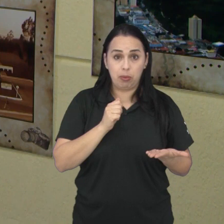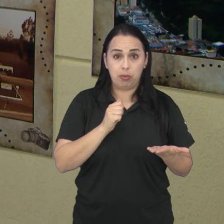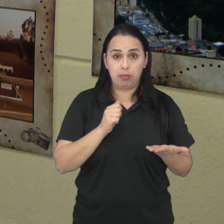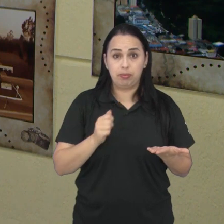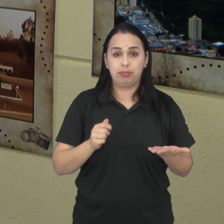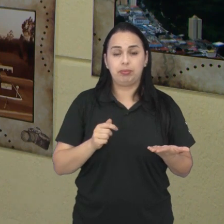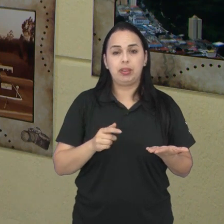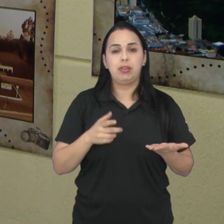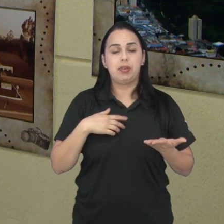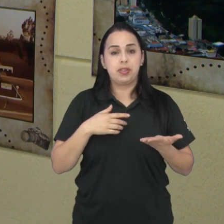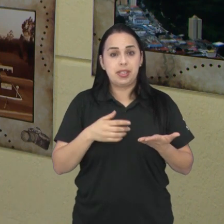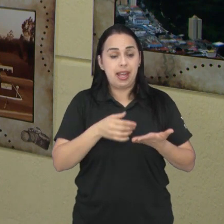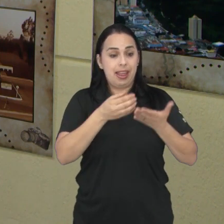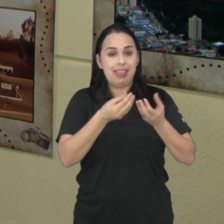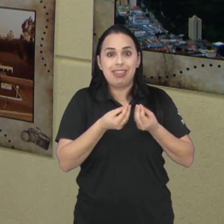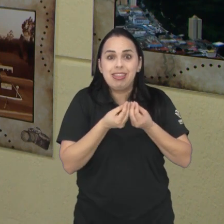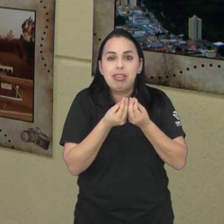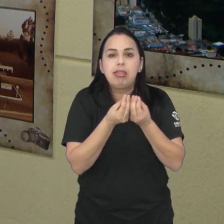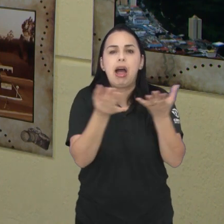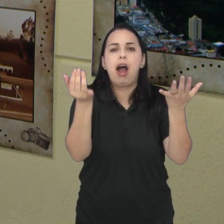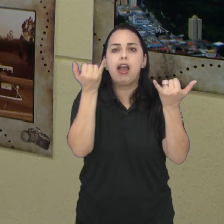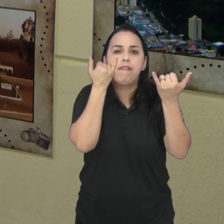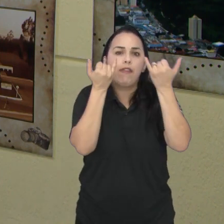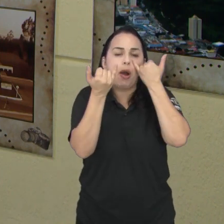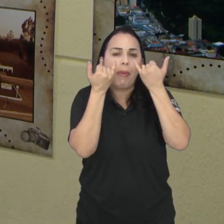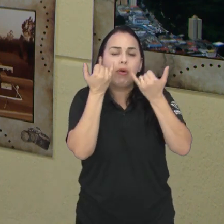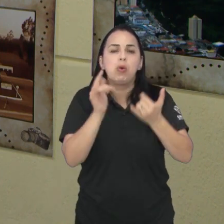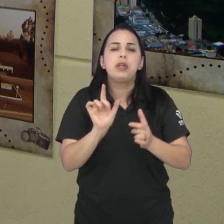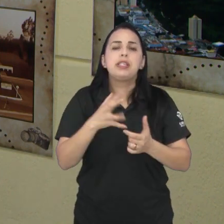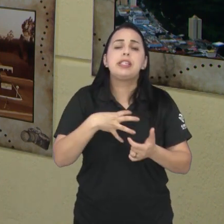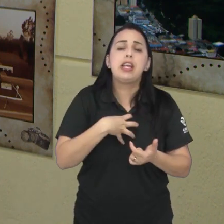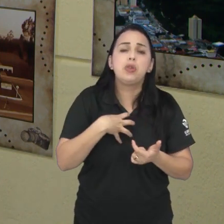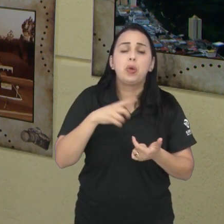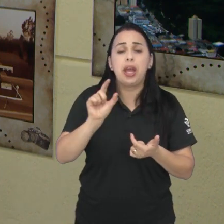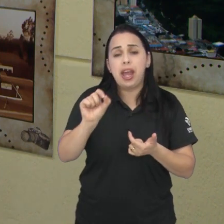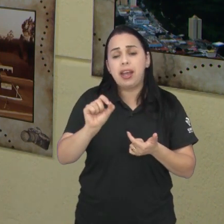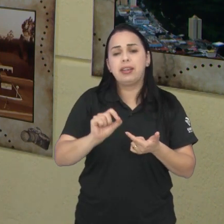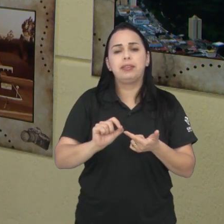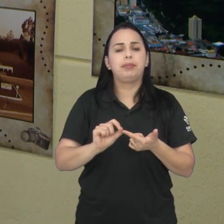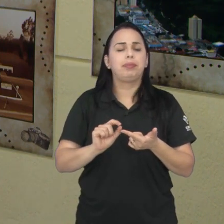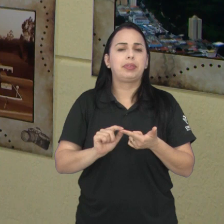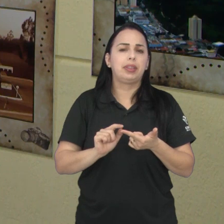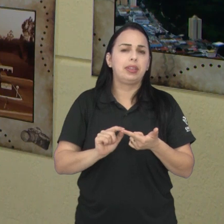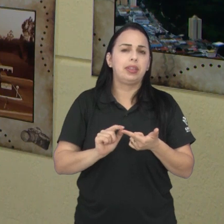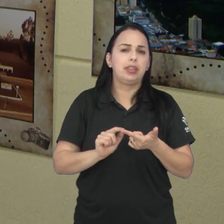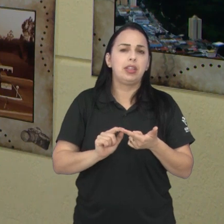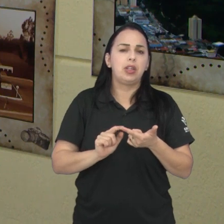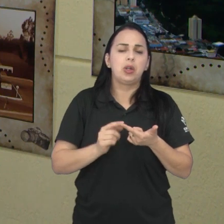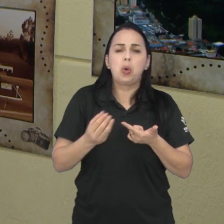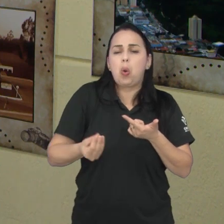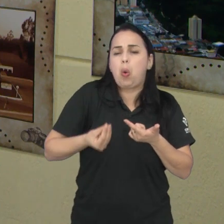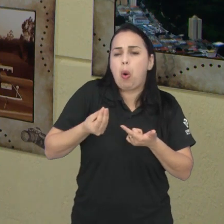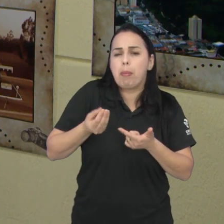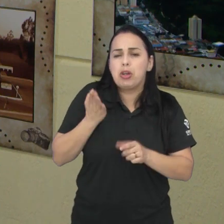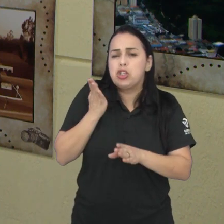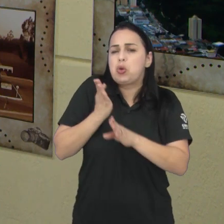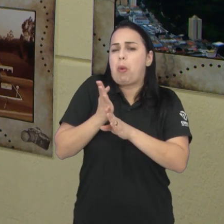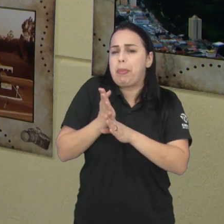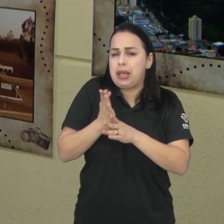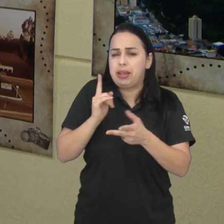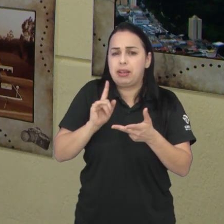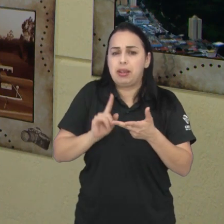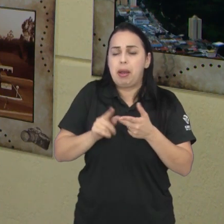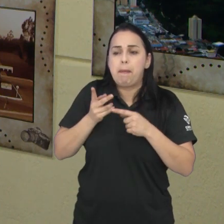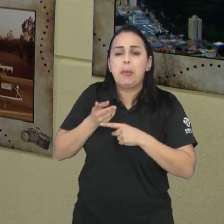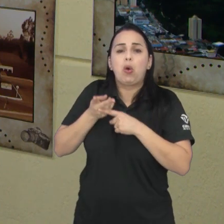essa parte de você levar informação quais seriam os sintomas né os primeiros diagnósticos aonde que você pode